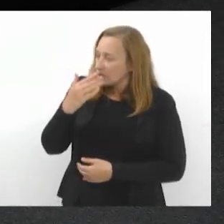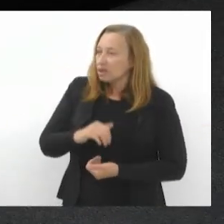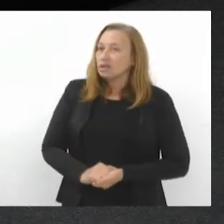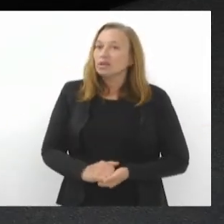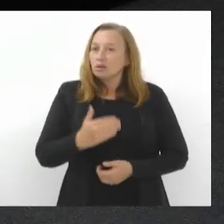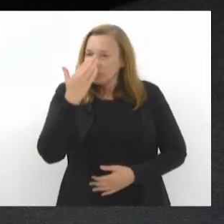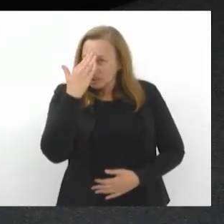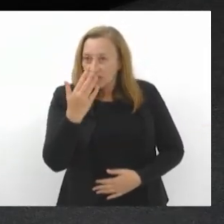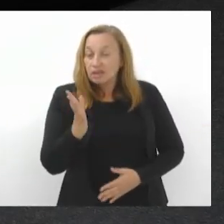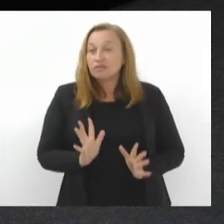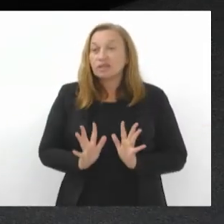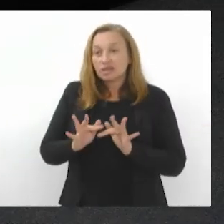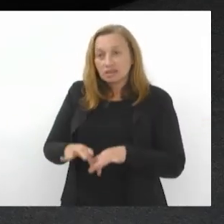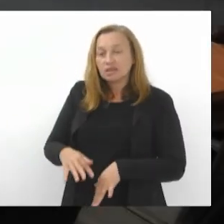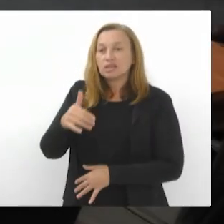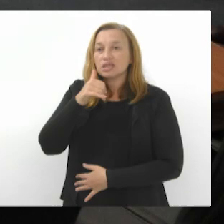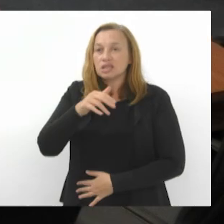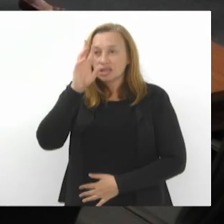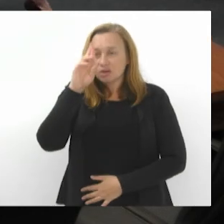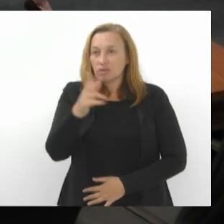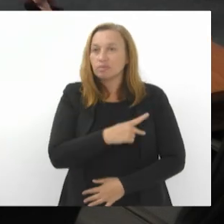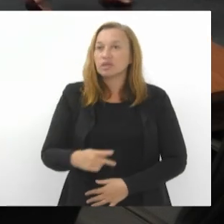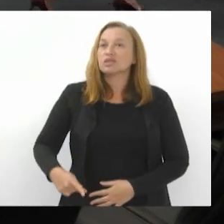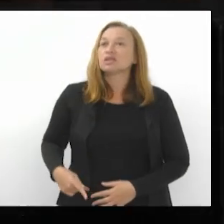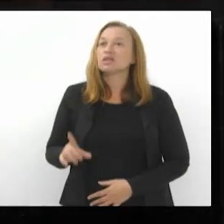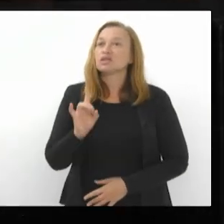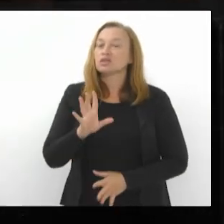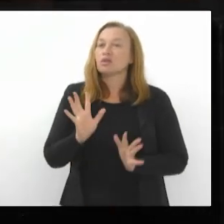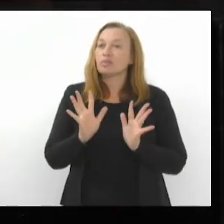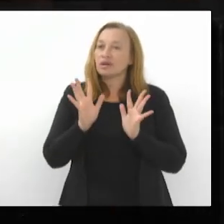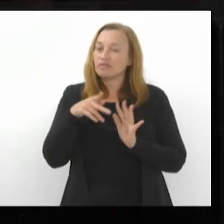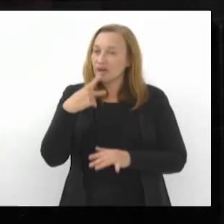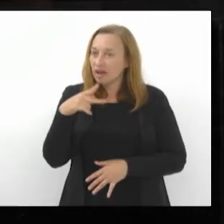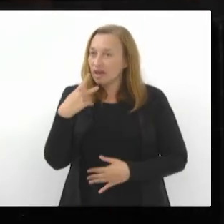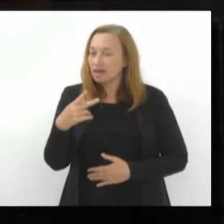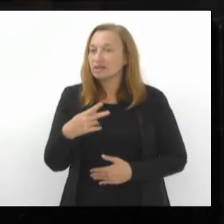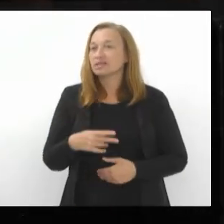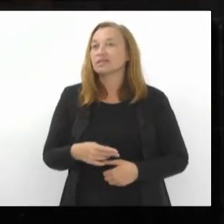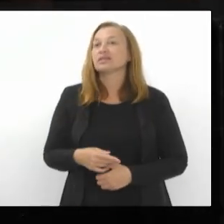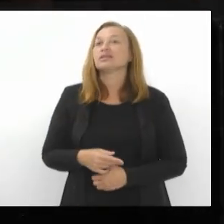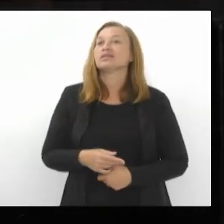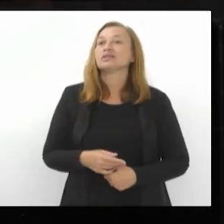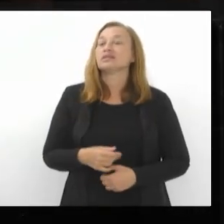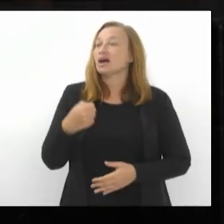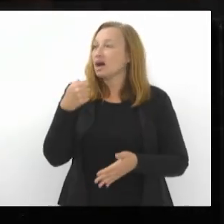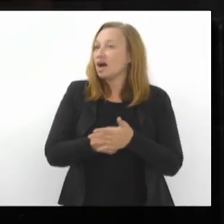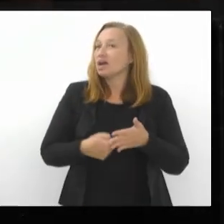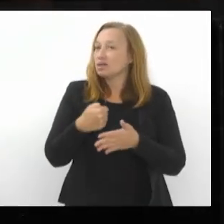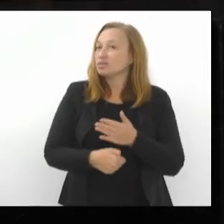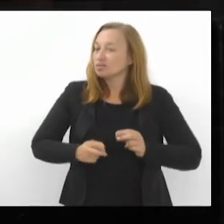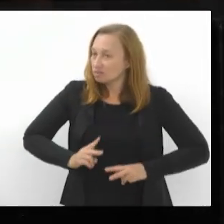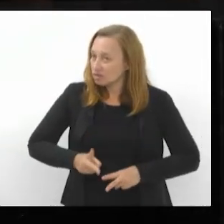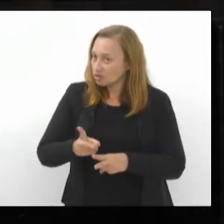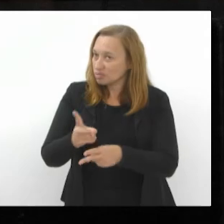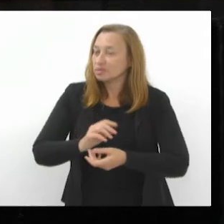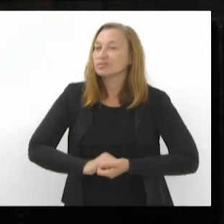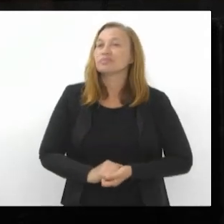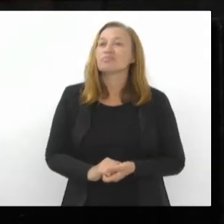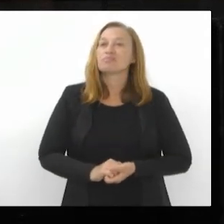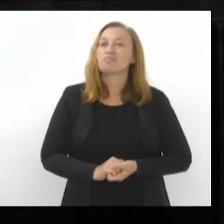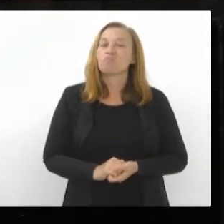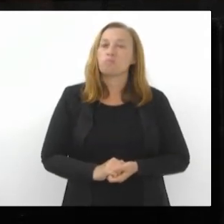partes. Concluindo, senhora presidente, só para reafirmar que a luta continua.